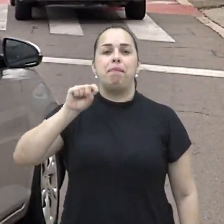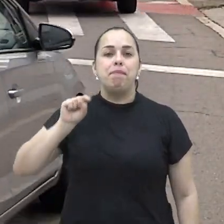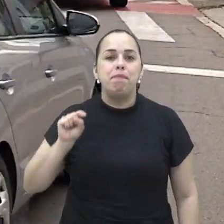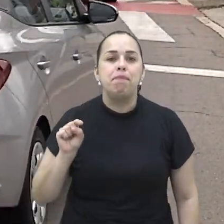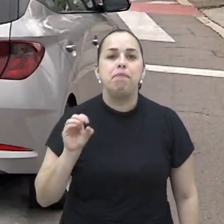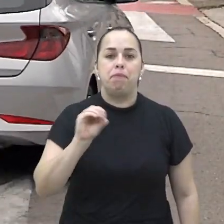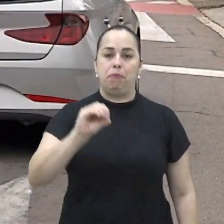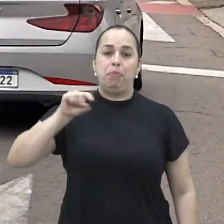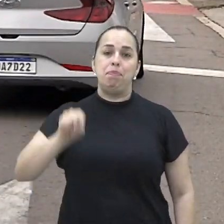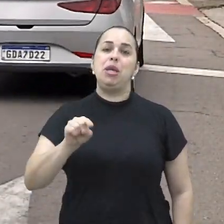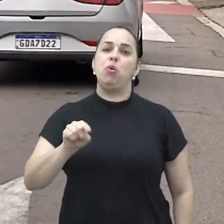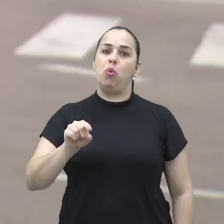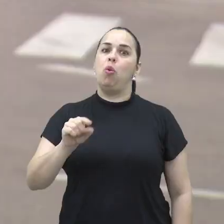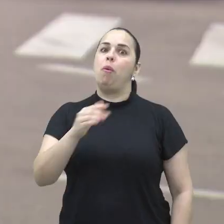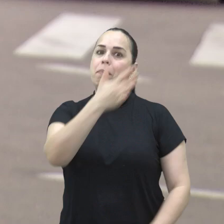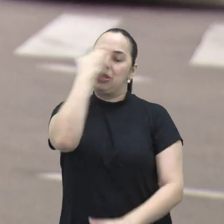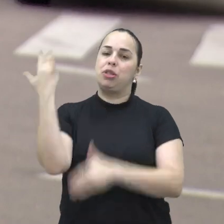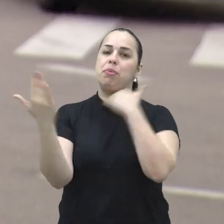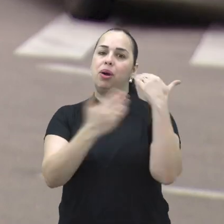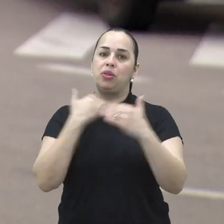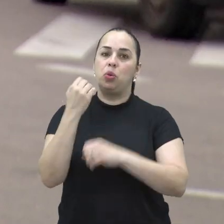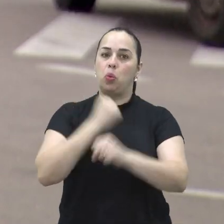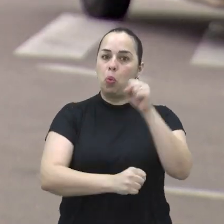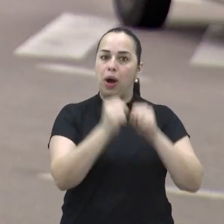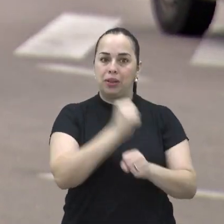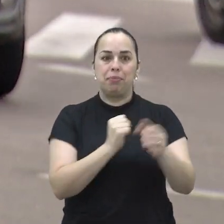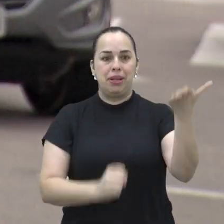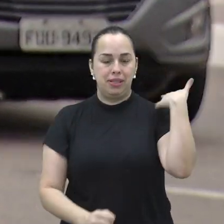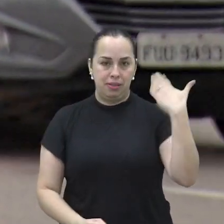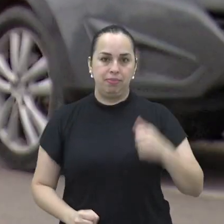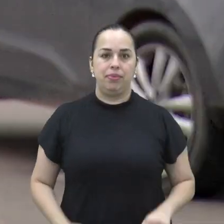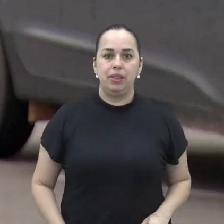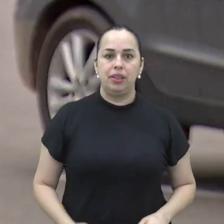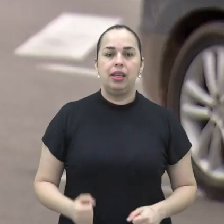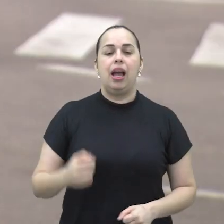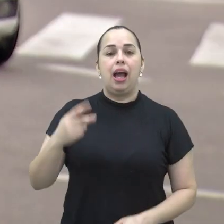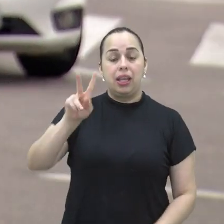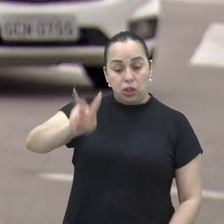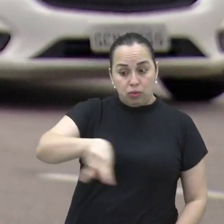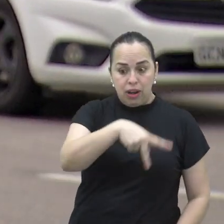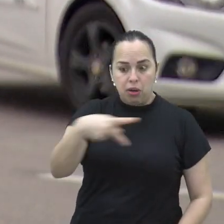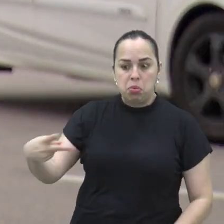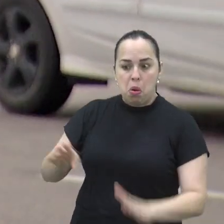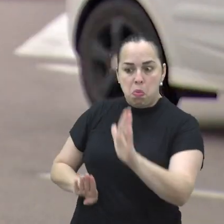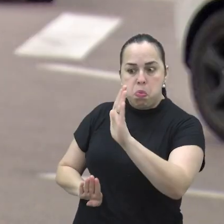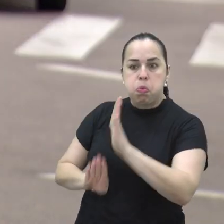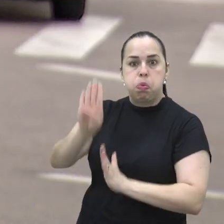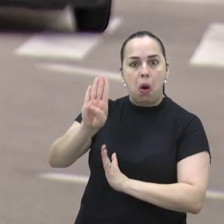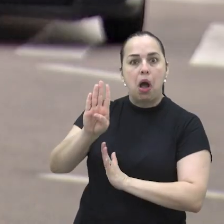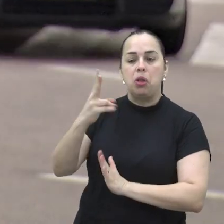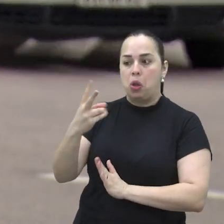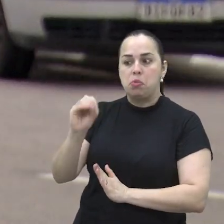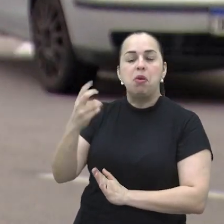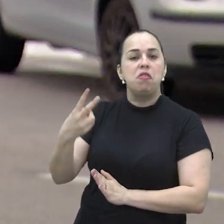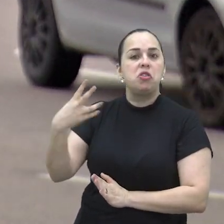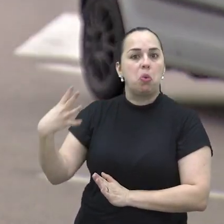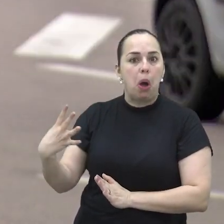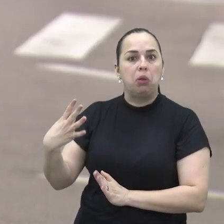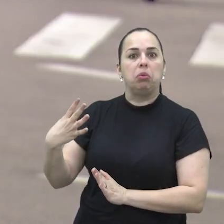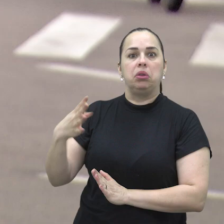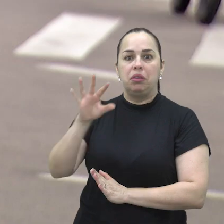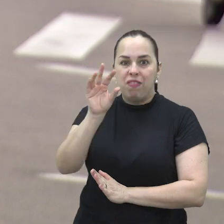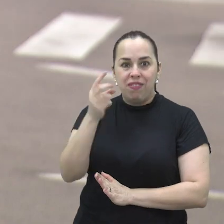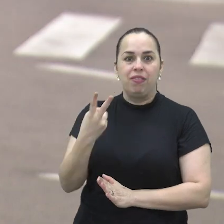em 2023. No Vale do Paraíba, as mortes no trânsito aumentaram 10,3% em 2024,